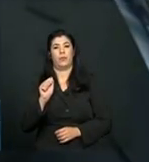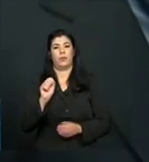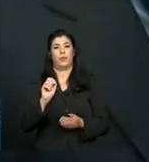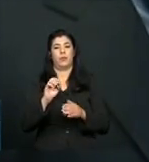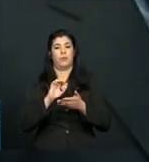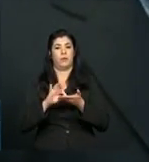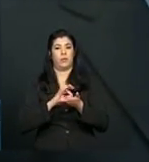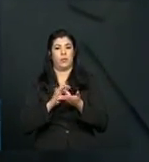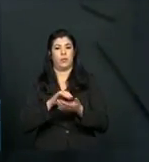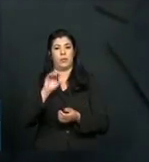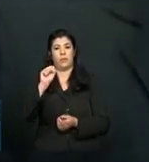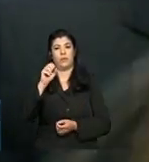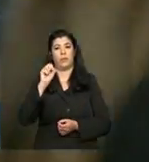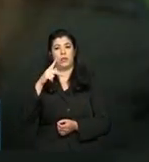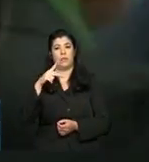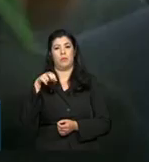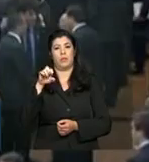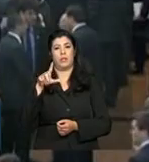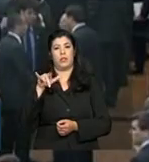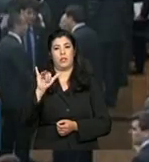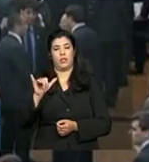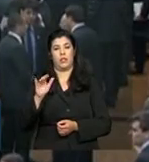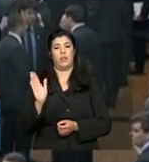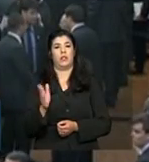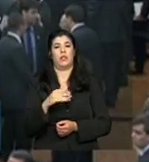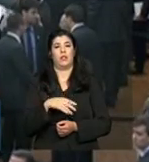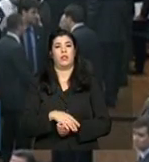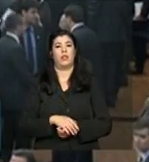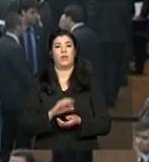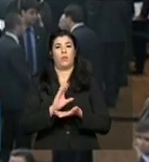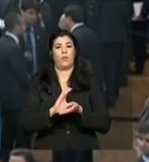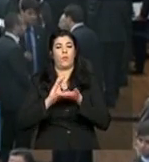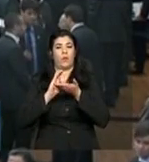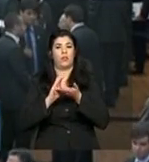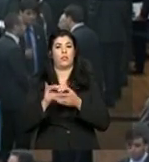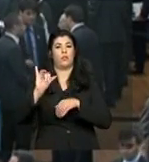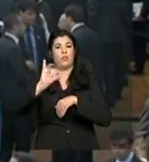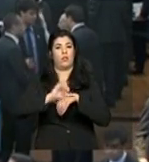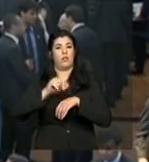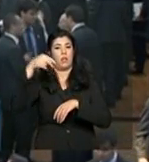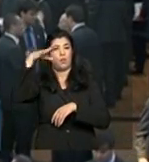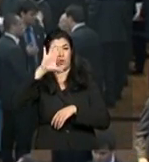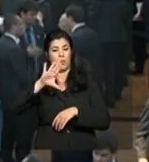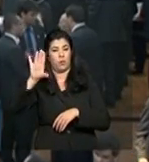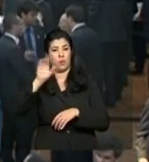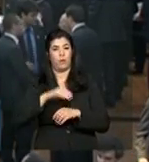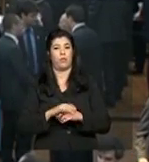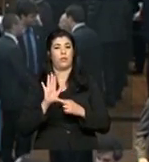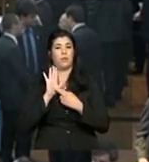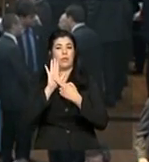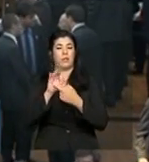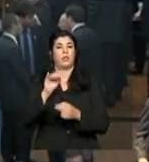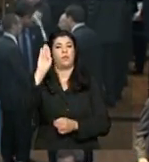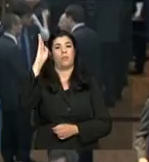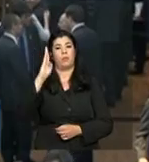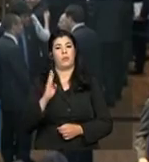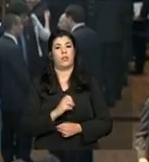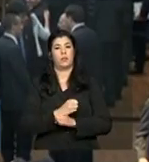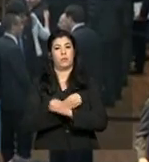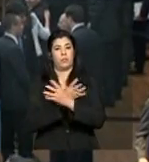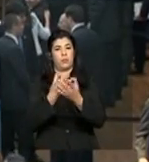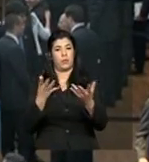Spinelli, Consórcio Centro-Norte, representado pela corretora Brasil Plural, Lintrando Brasil Participações